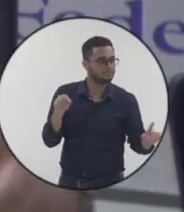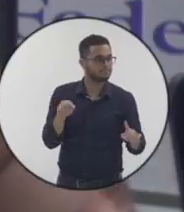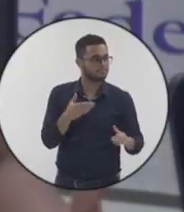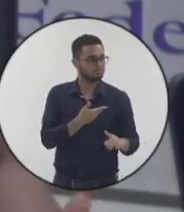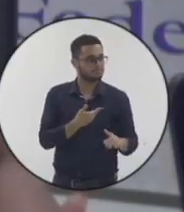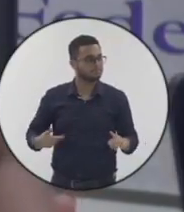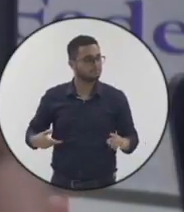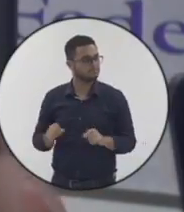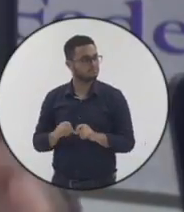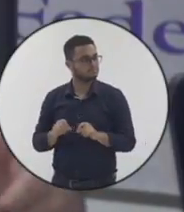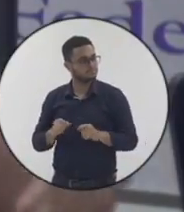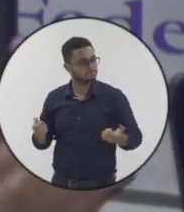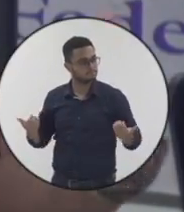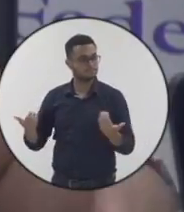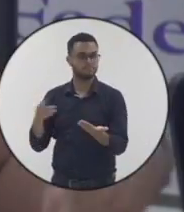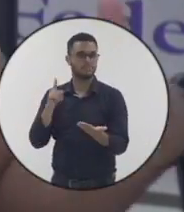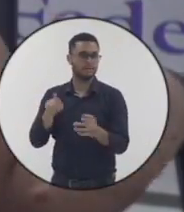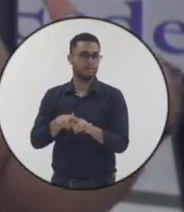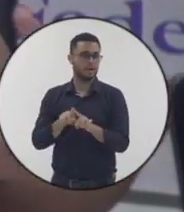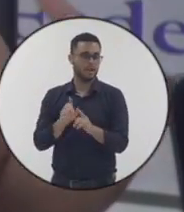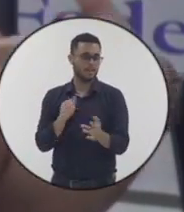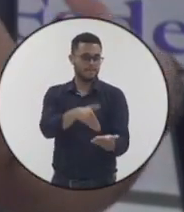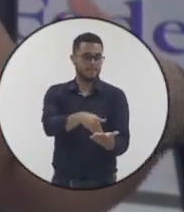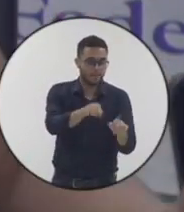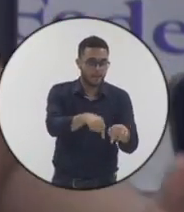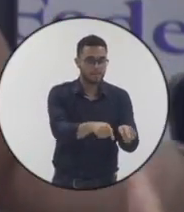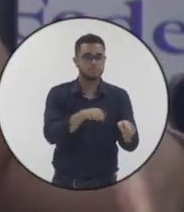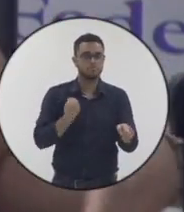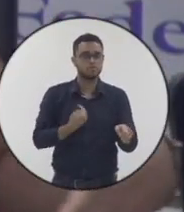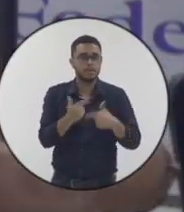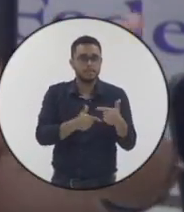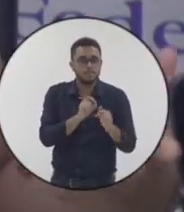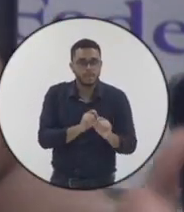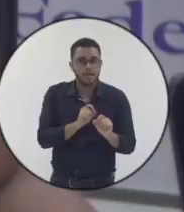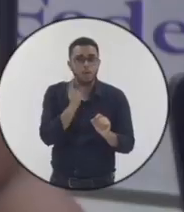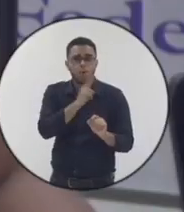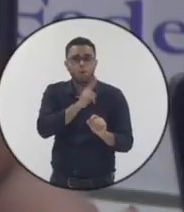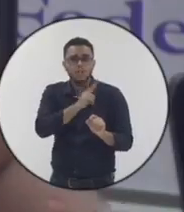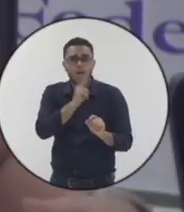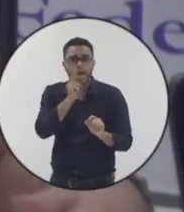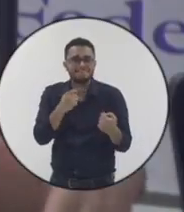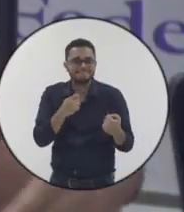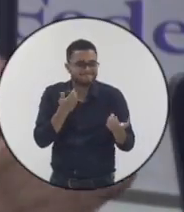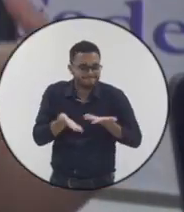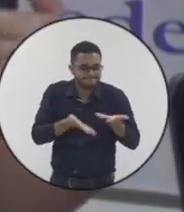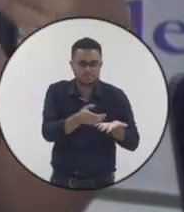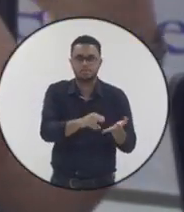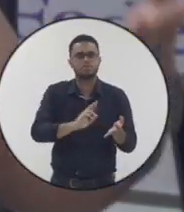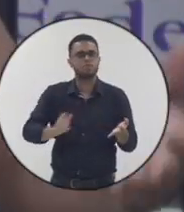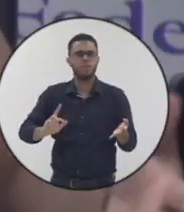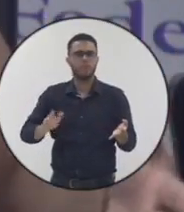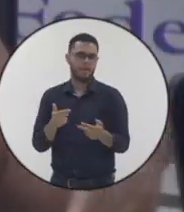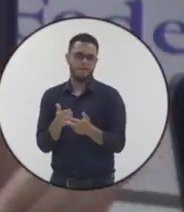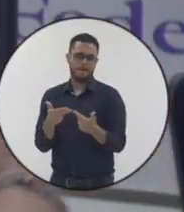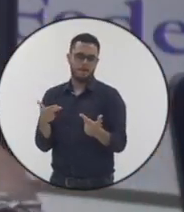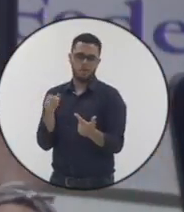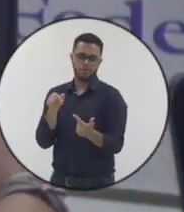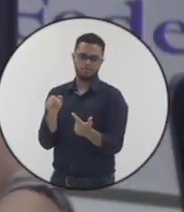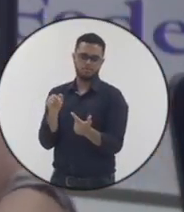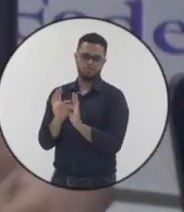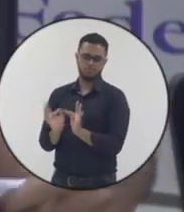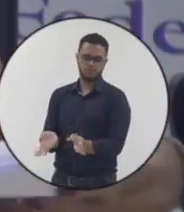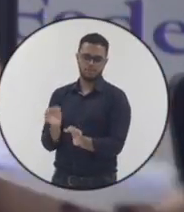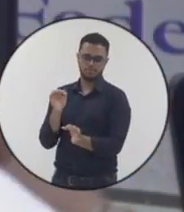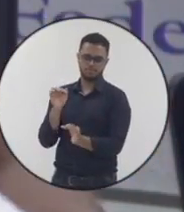atender, porque, na ponta, é isso. A gente trabalha com a questão emergencial, não com o que vai vir para mim passar